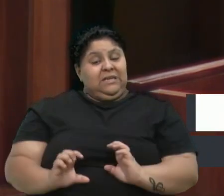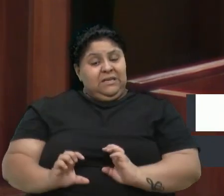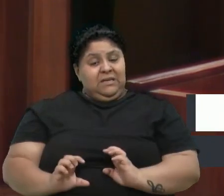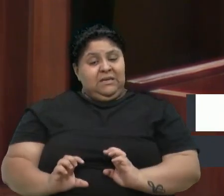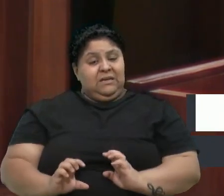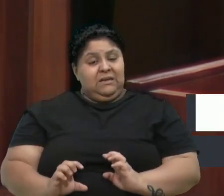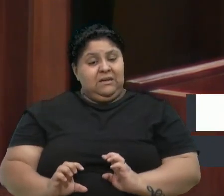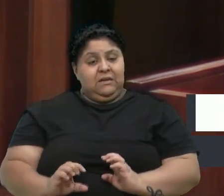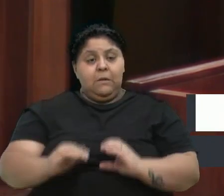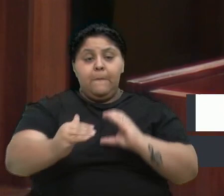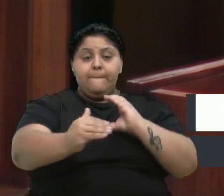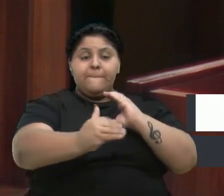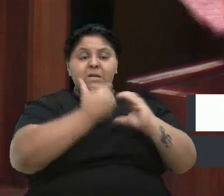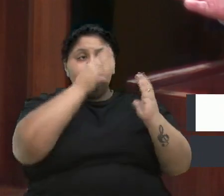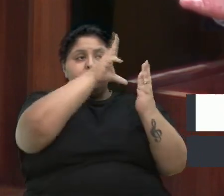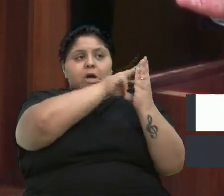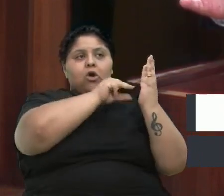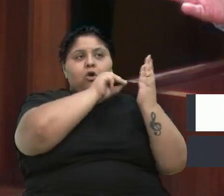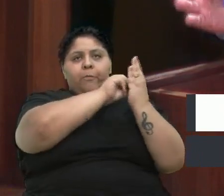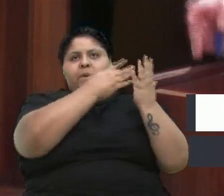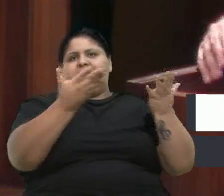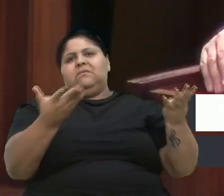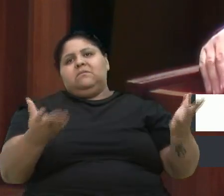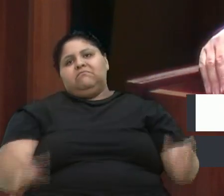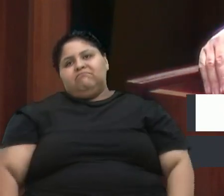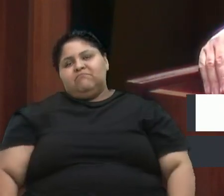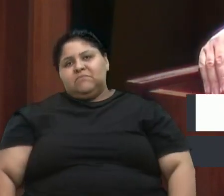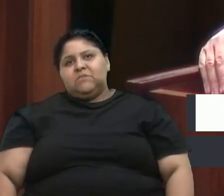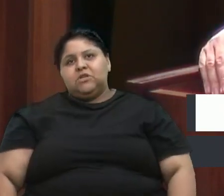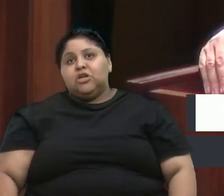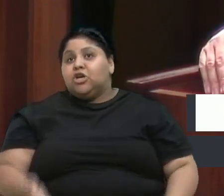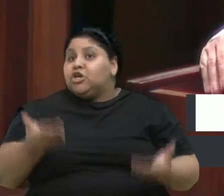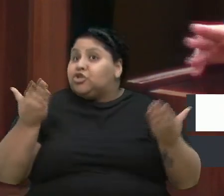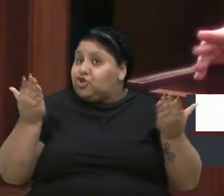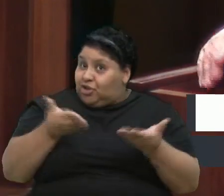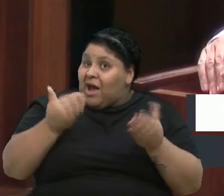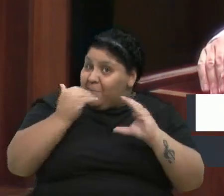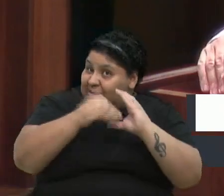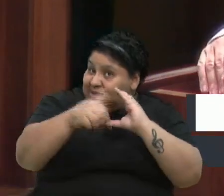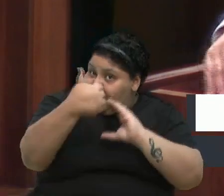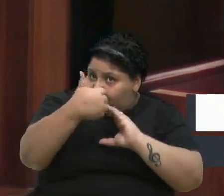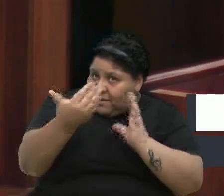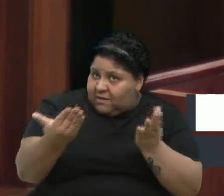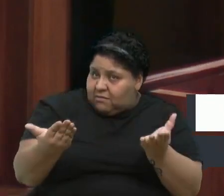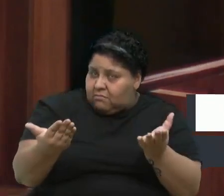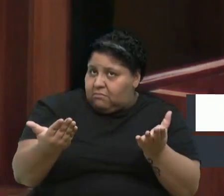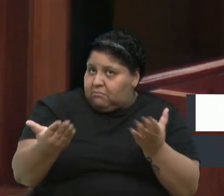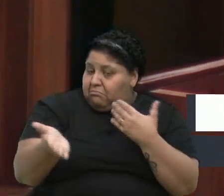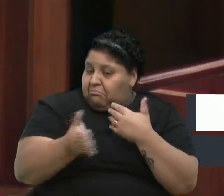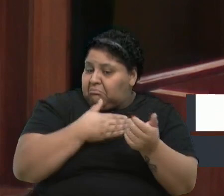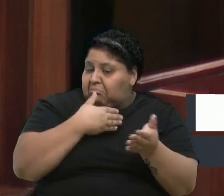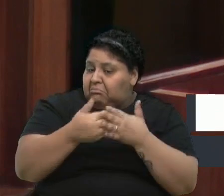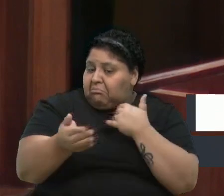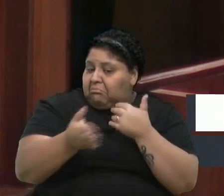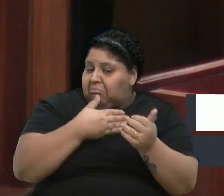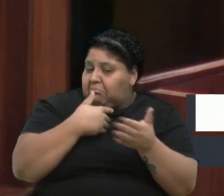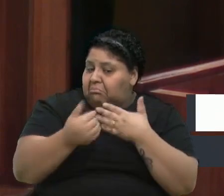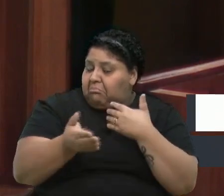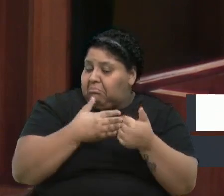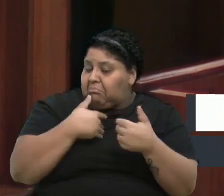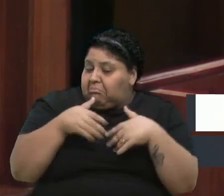manda uma cópia. Poxa, eu já mandei a primeira, né? Manda uma cópia do tipo assim, não estou nem